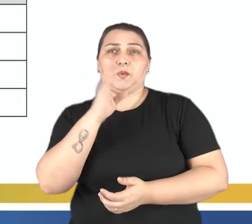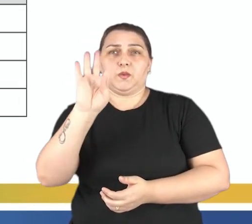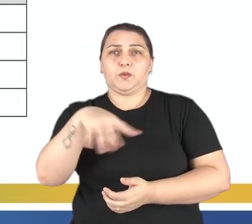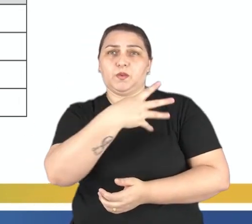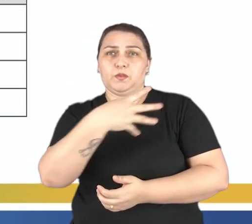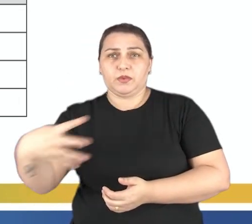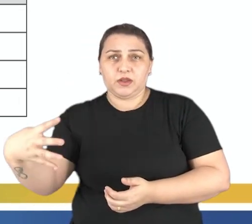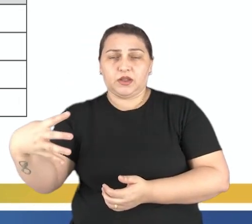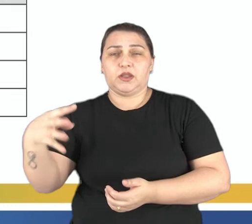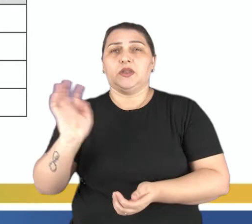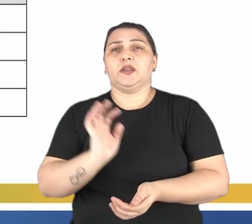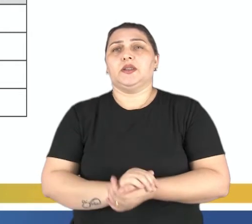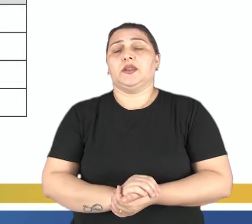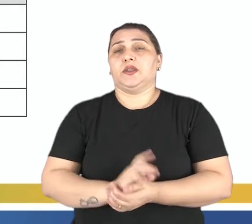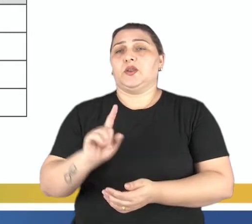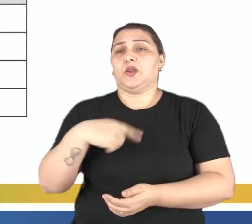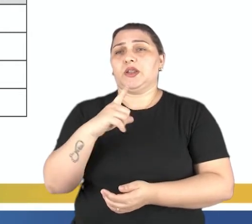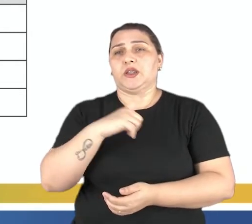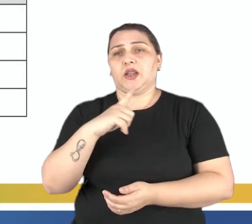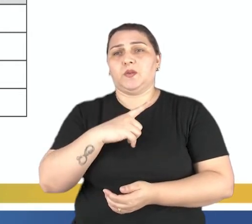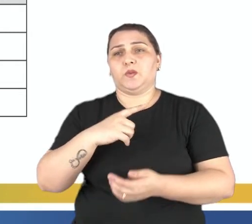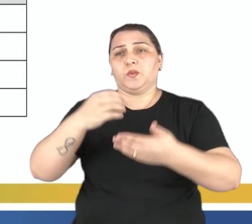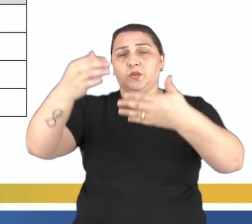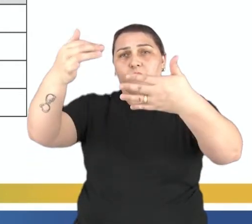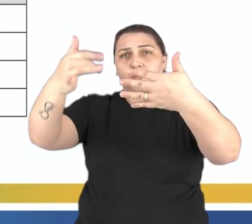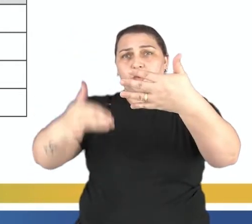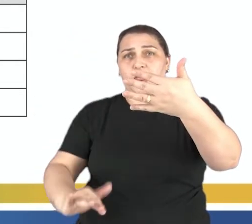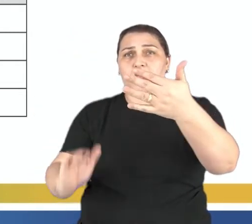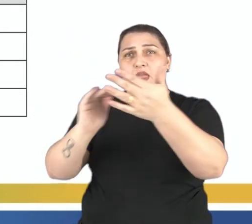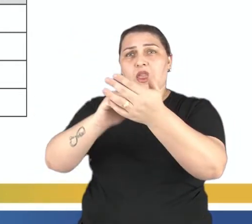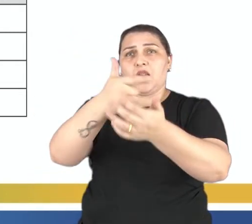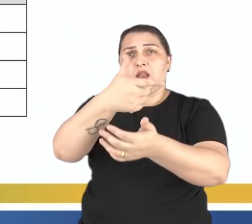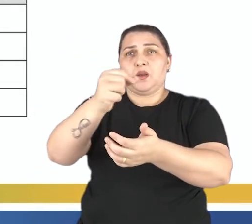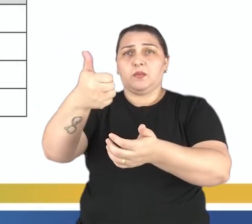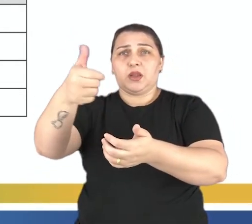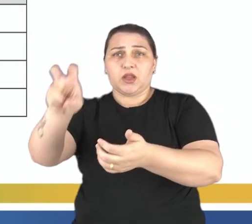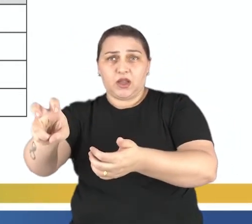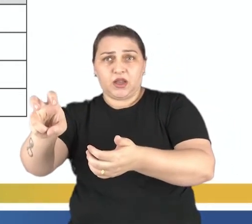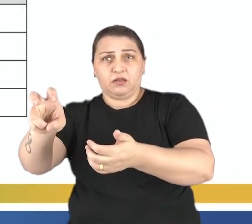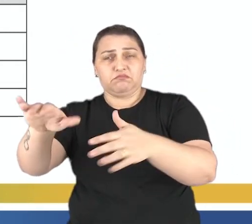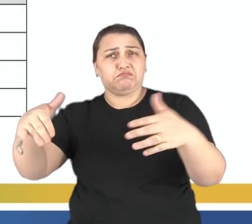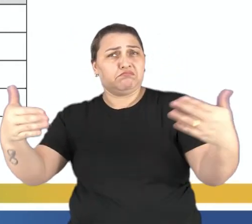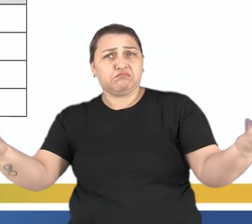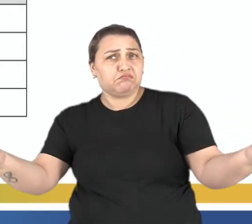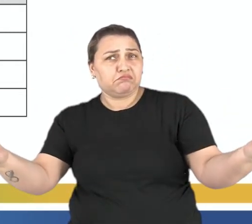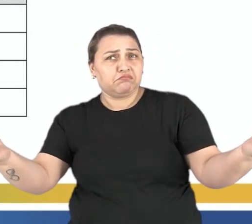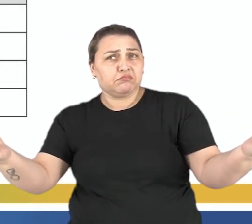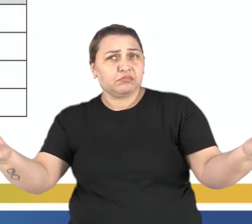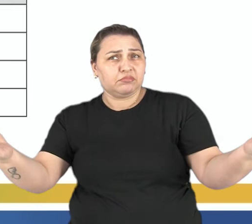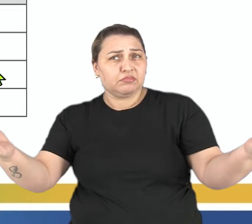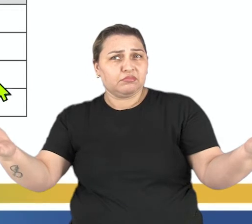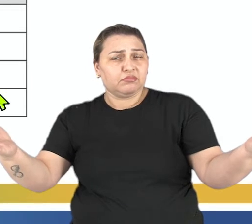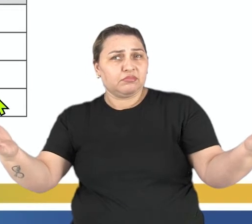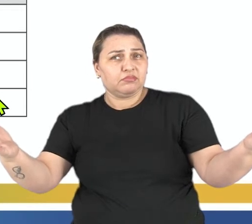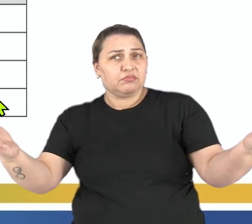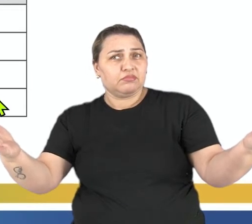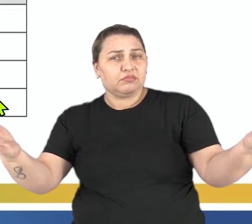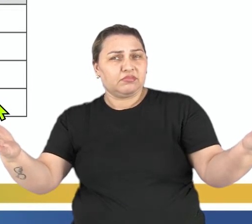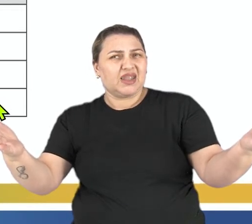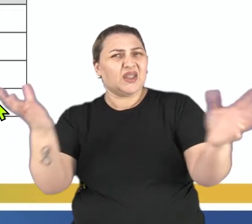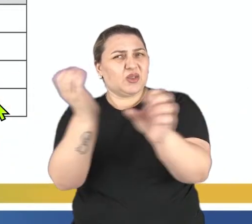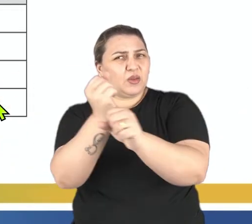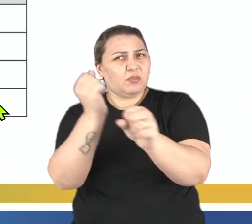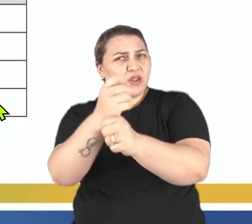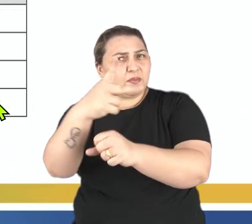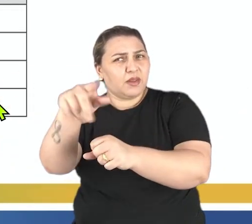quadro, na nossa tabela, nós só temos aqui os valores até 2015. Ora, será que isso aqui é uma questão de soma